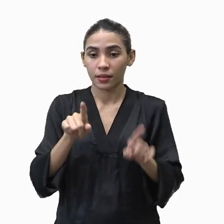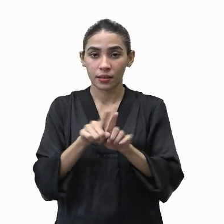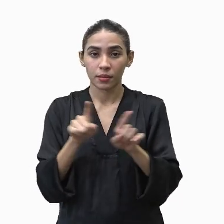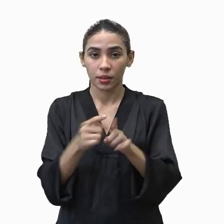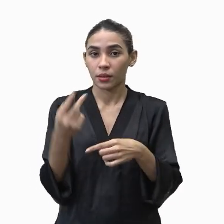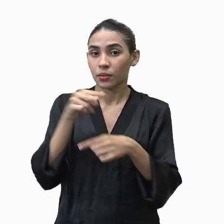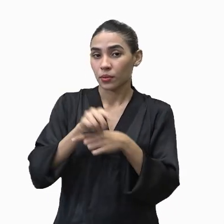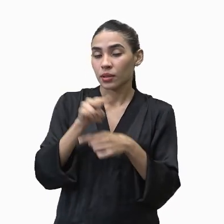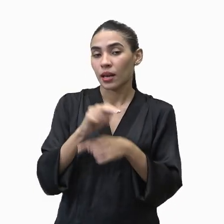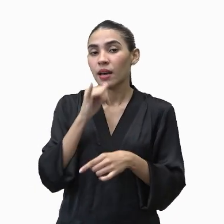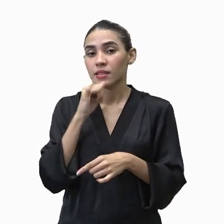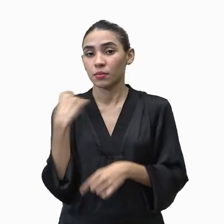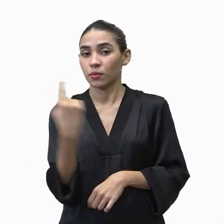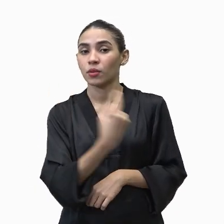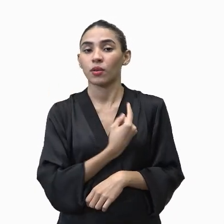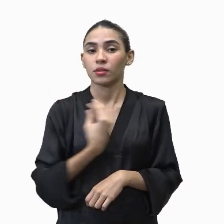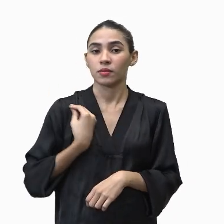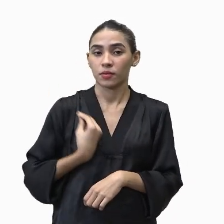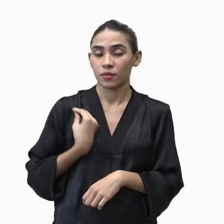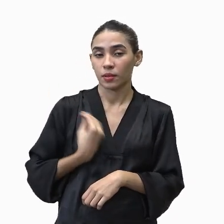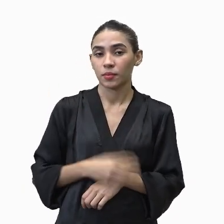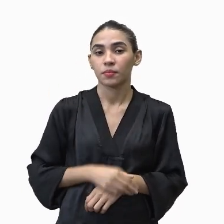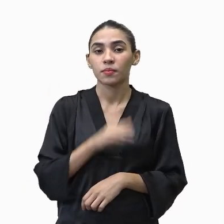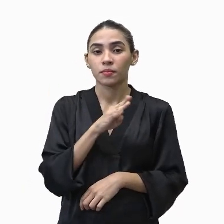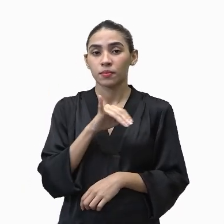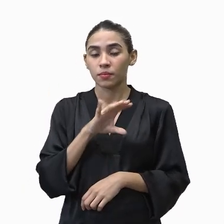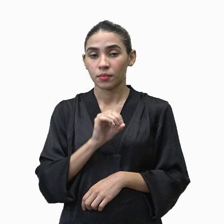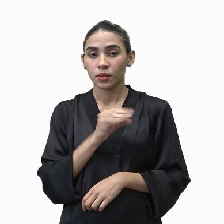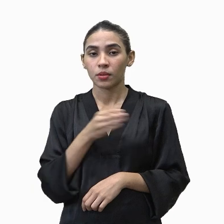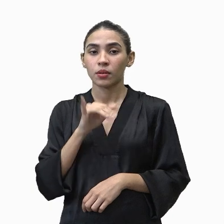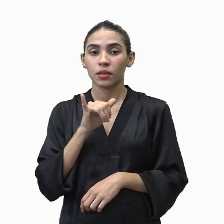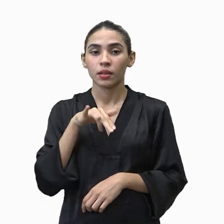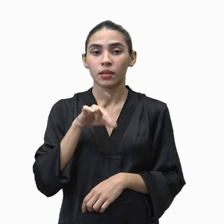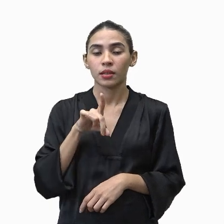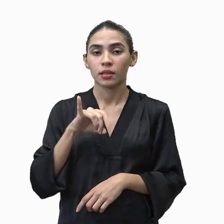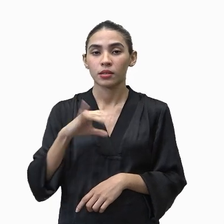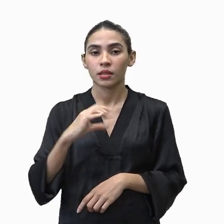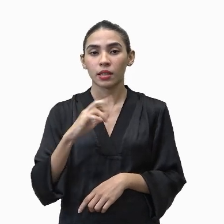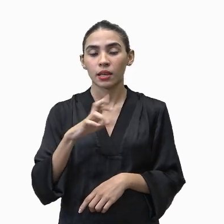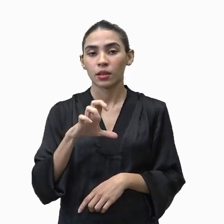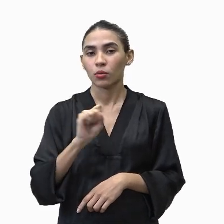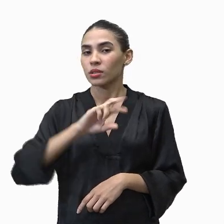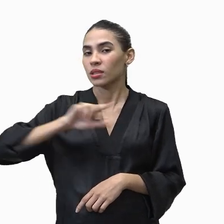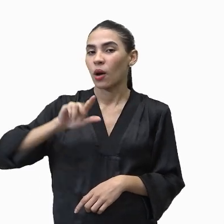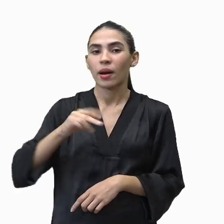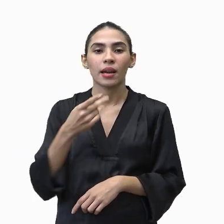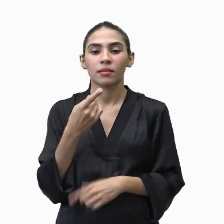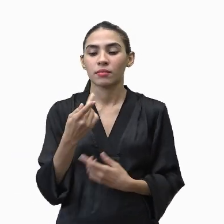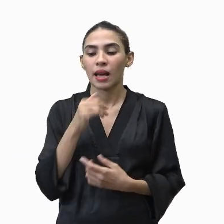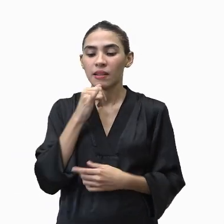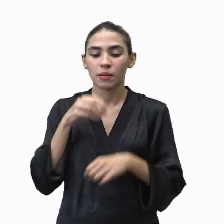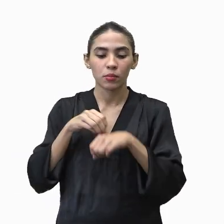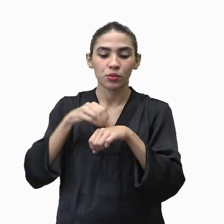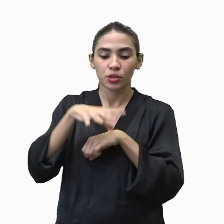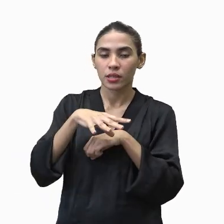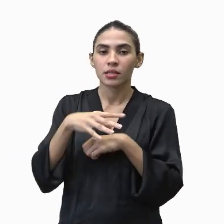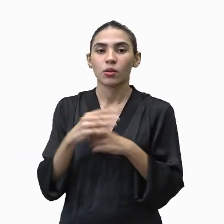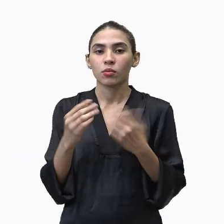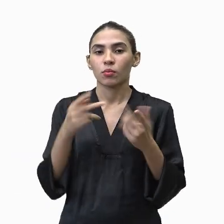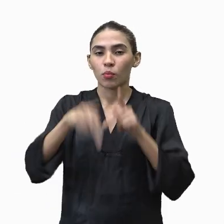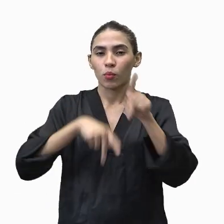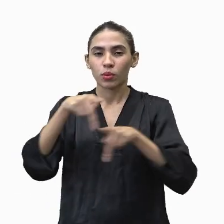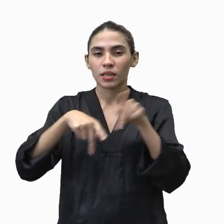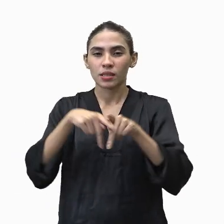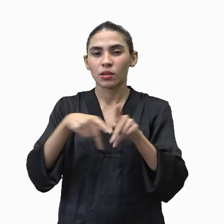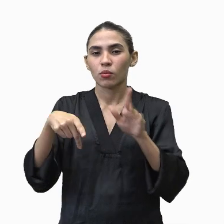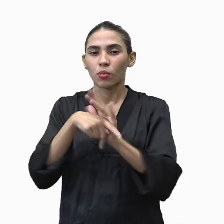o ambiente onde nós vivemos. Bioindicador não é uma indicação de que a população está diminuindo somente,